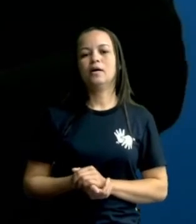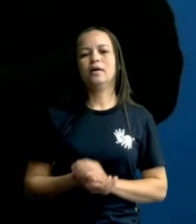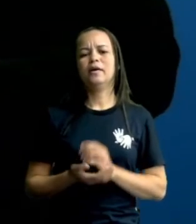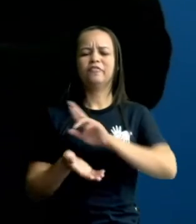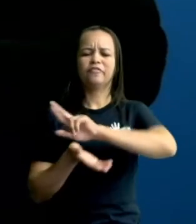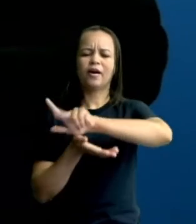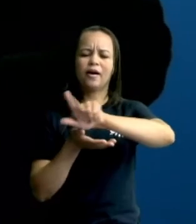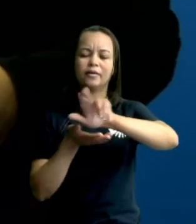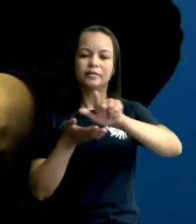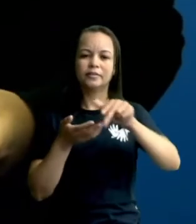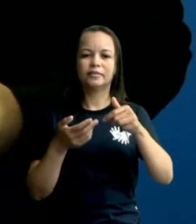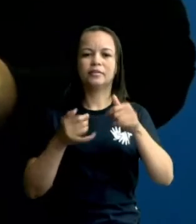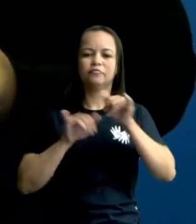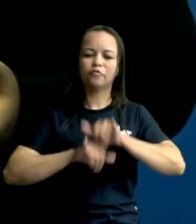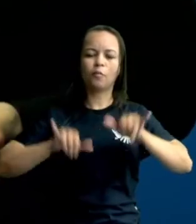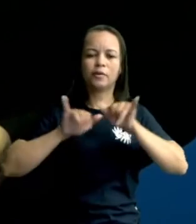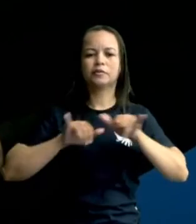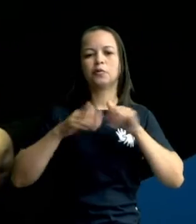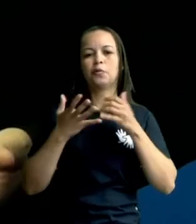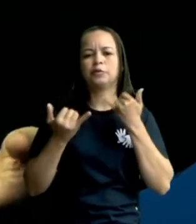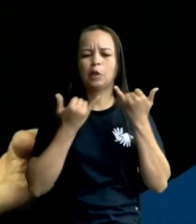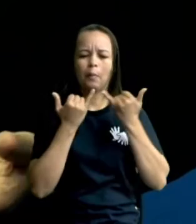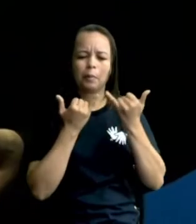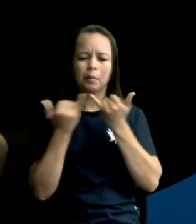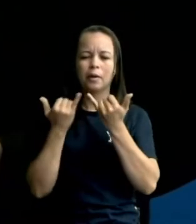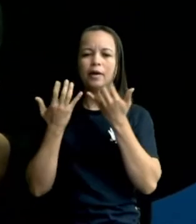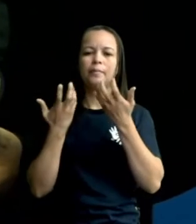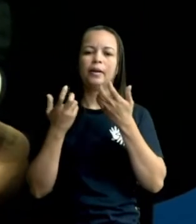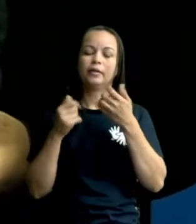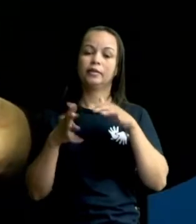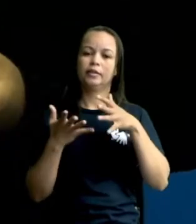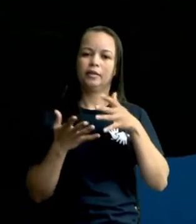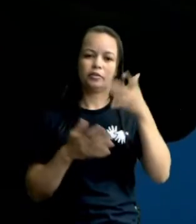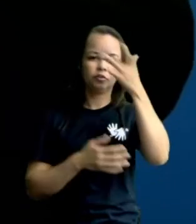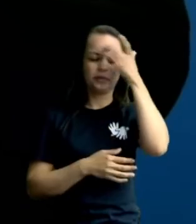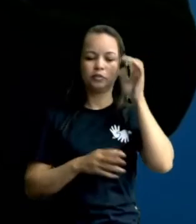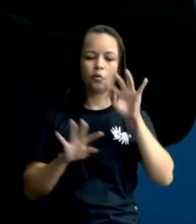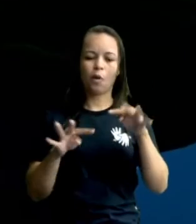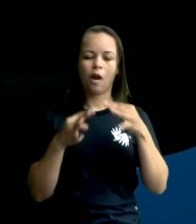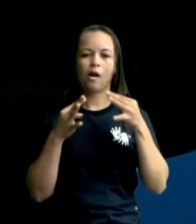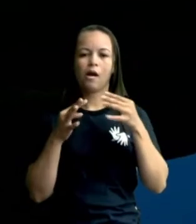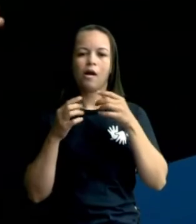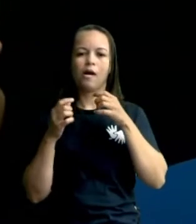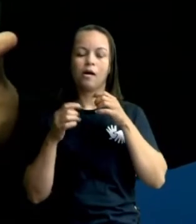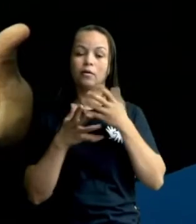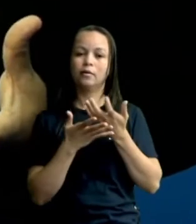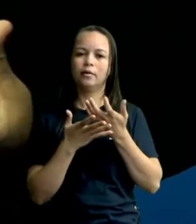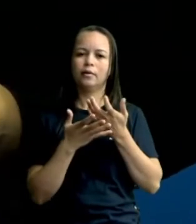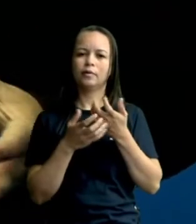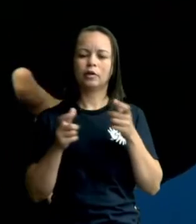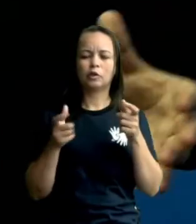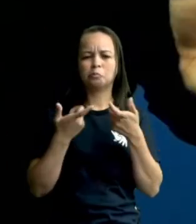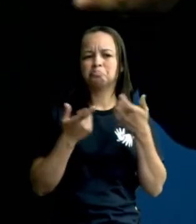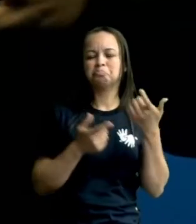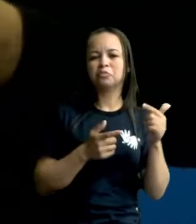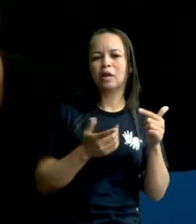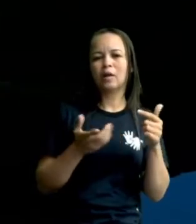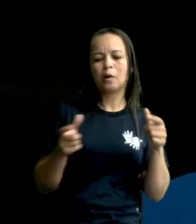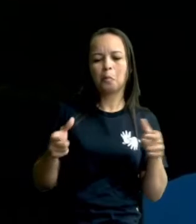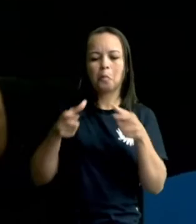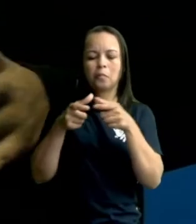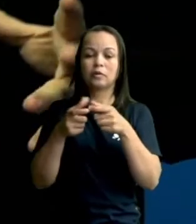outras informações que, para aquele grande público, né, talvez ele não entenda, mas aquele pequeno público ao qual faz